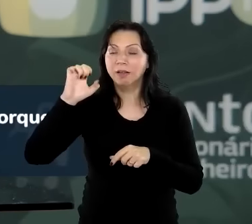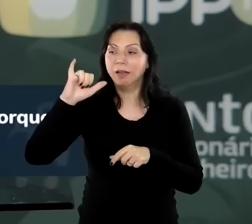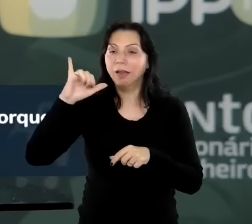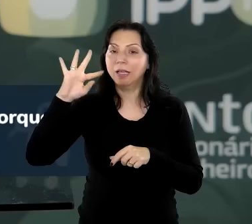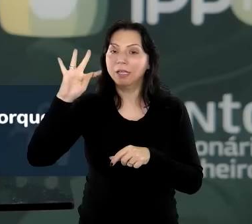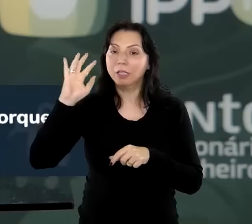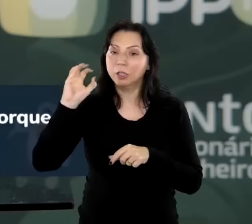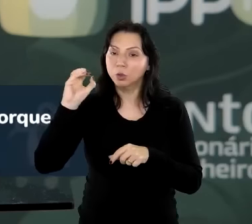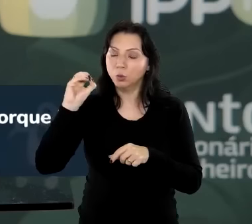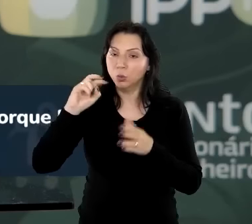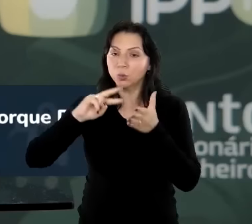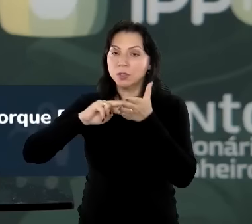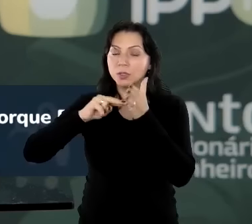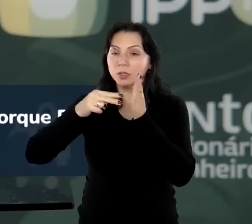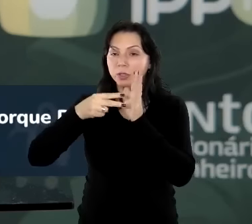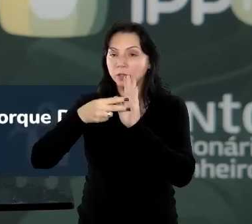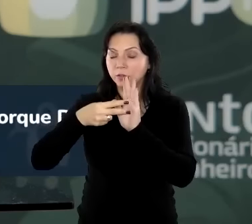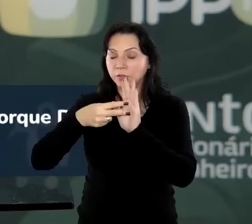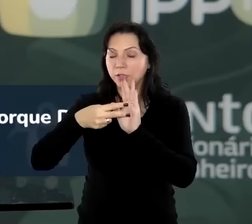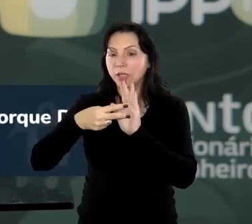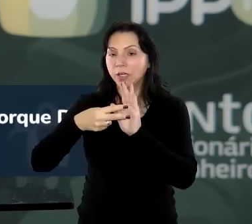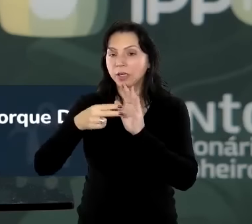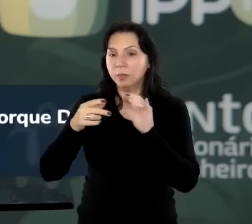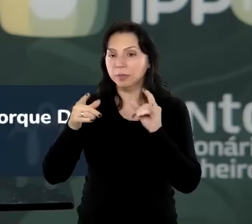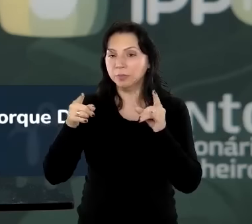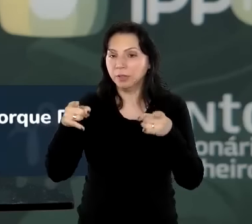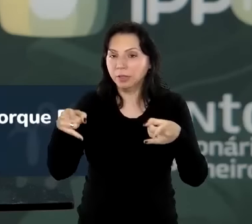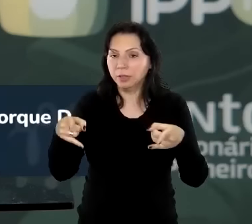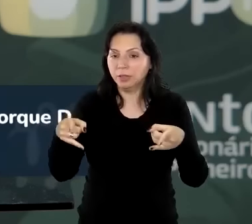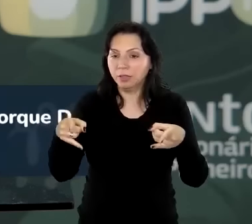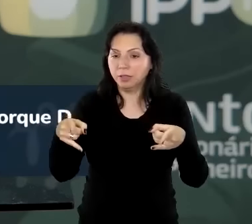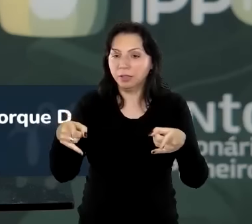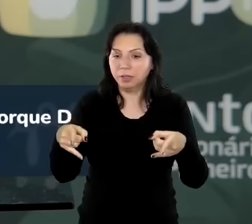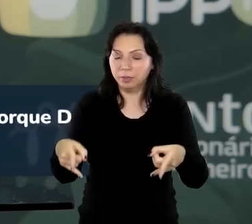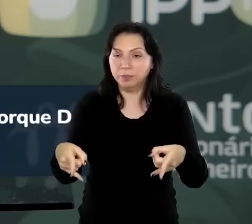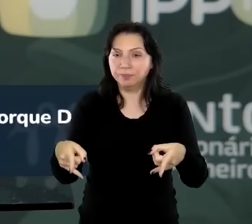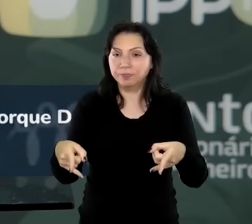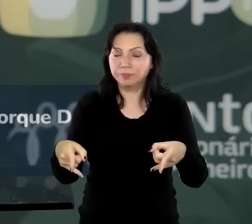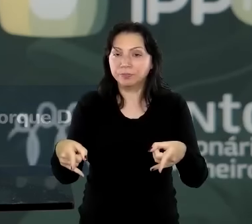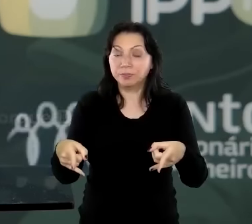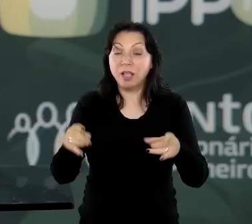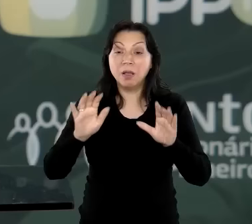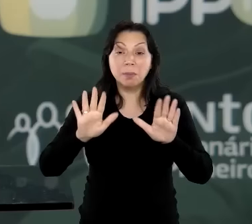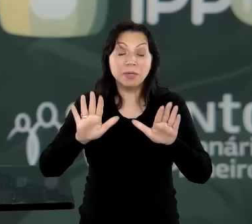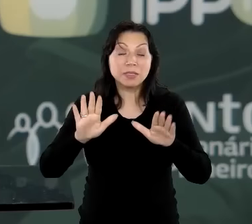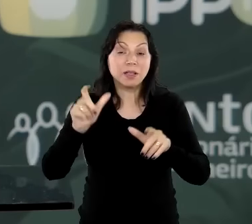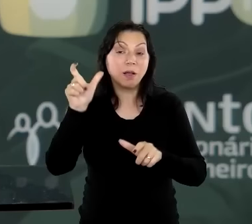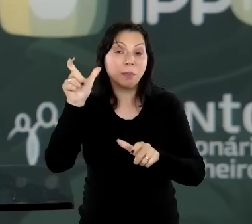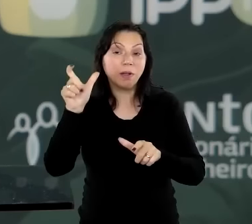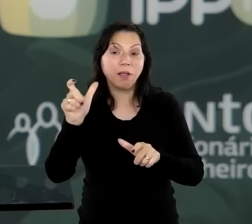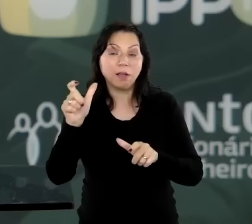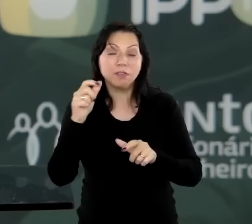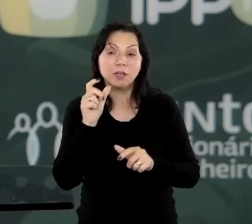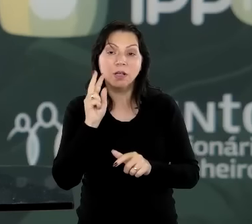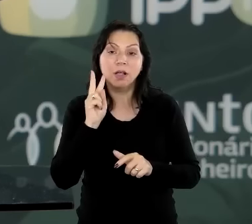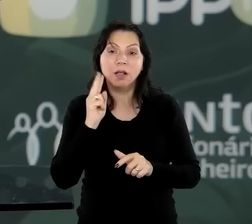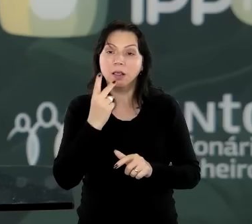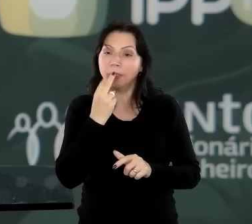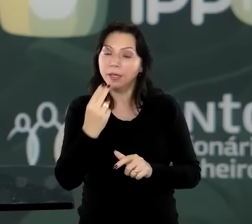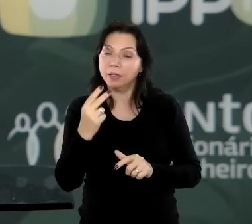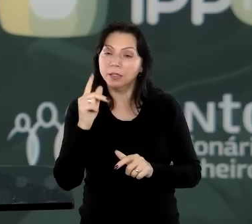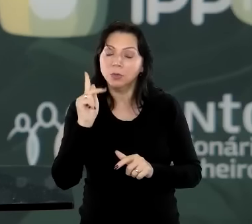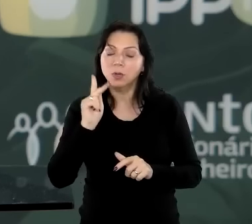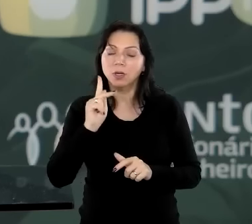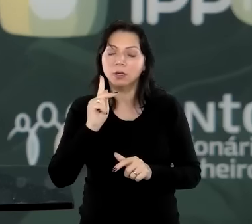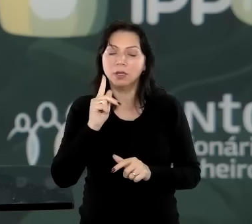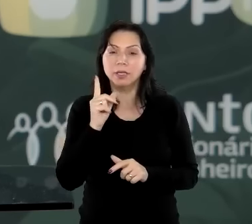significa cama, o lugar onde você dorme. Mas a palavra aqui no grego não é cama, é a palavra